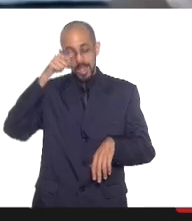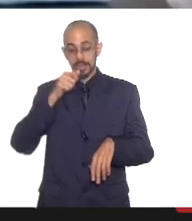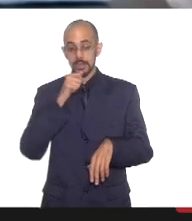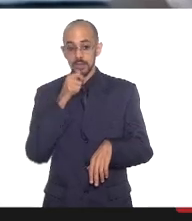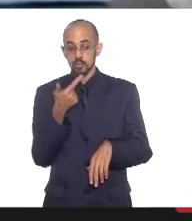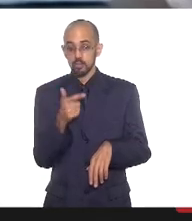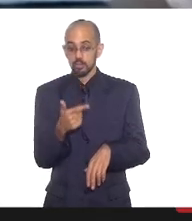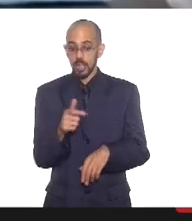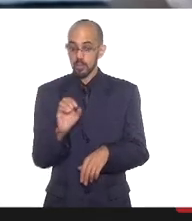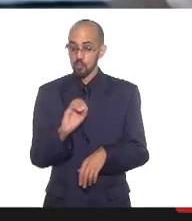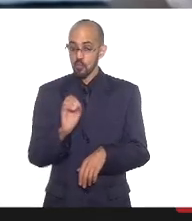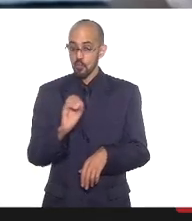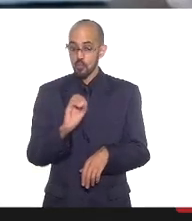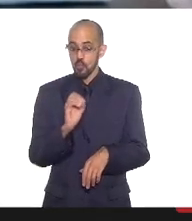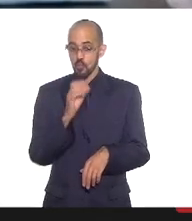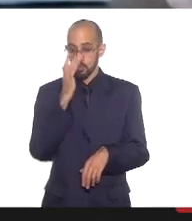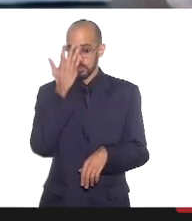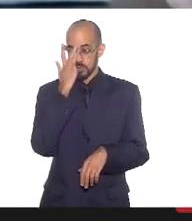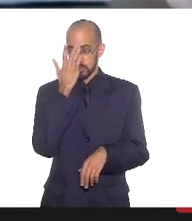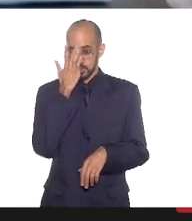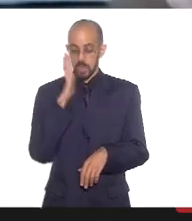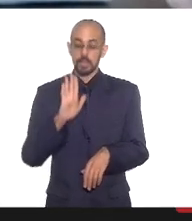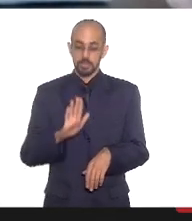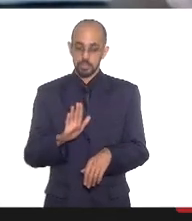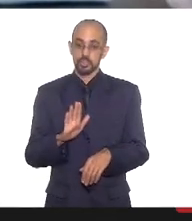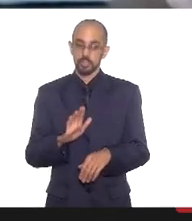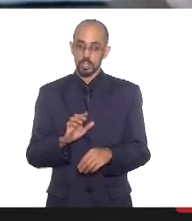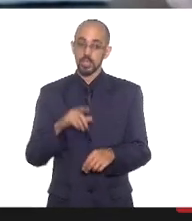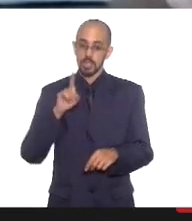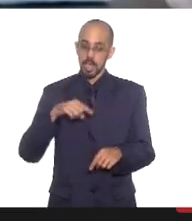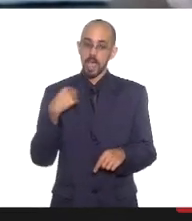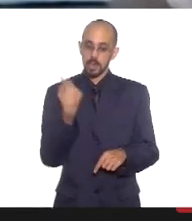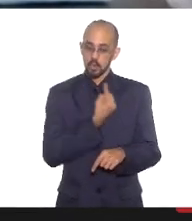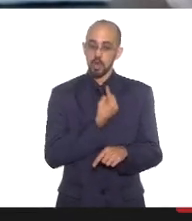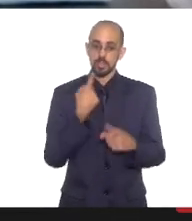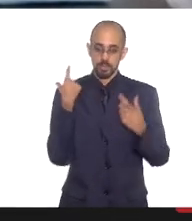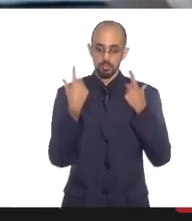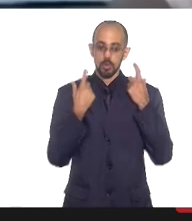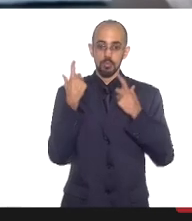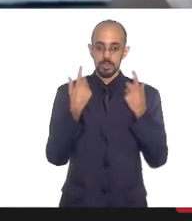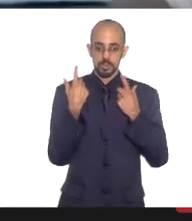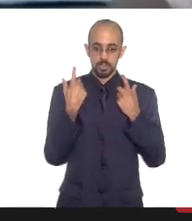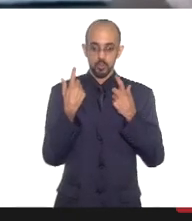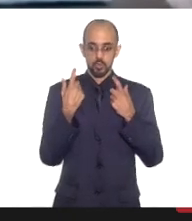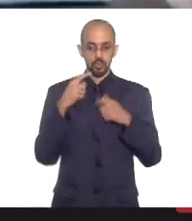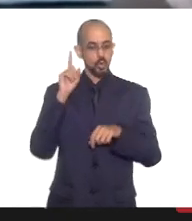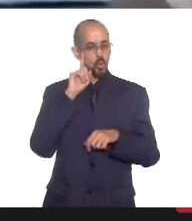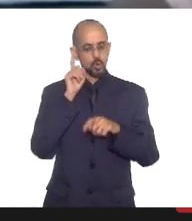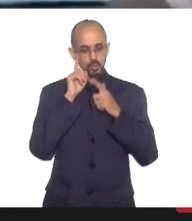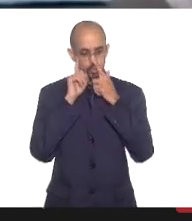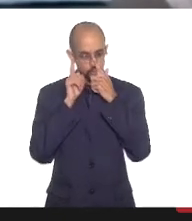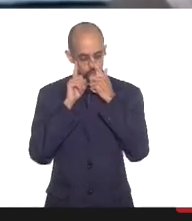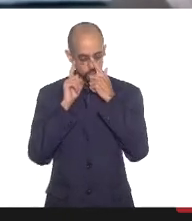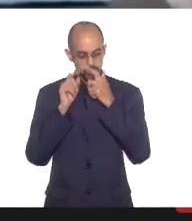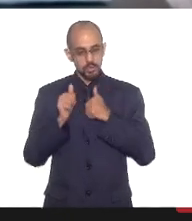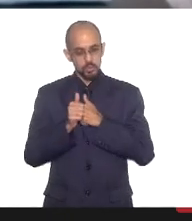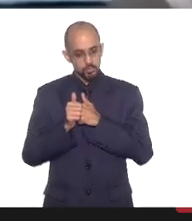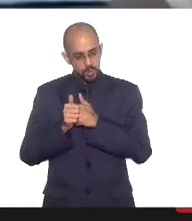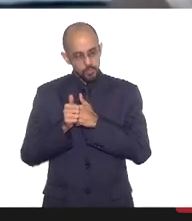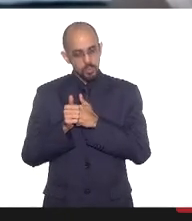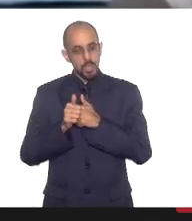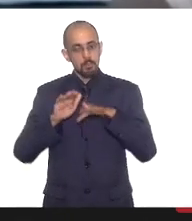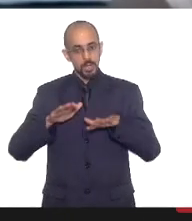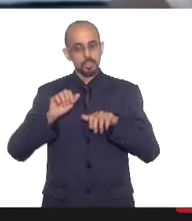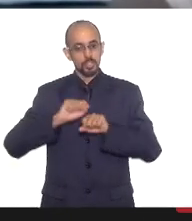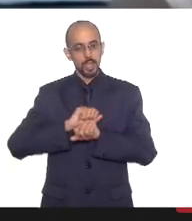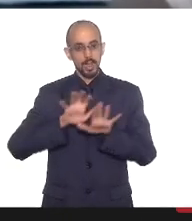que a nossa preocupação então é a gente restaurante diariamente É mas o seguinte a Clara e a